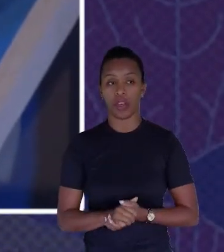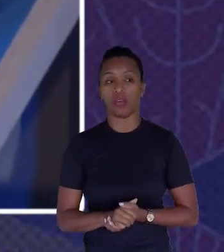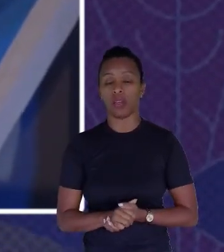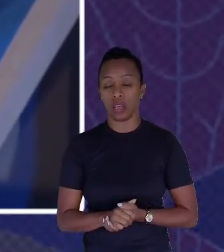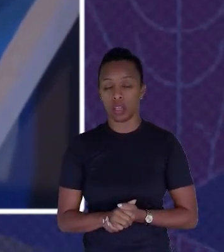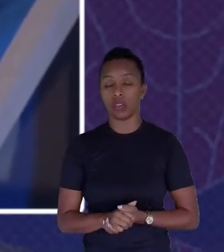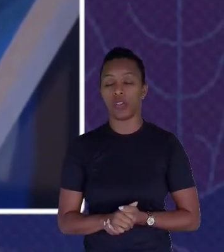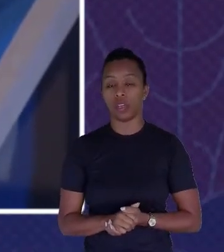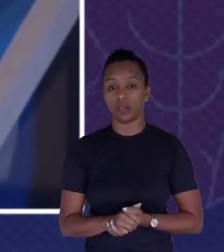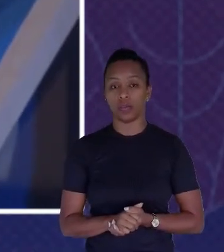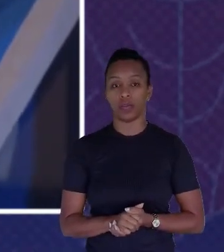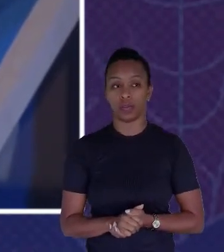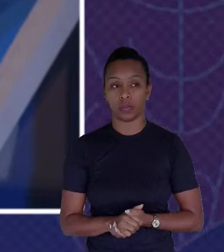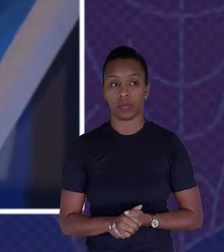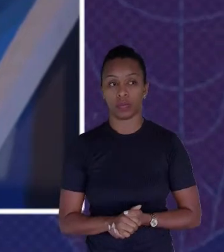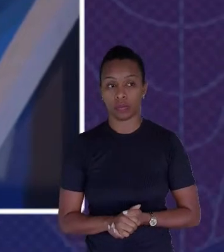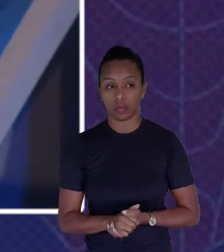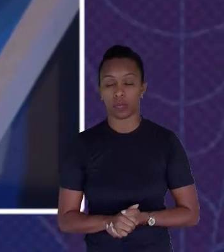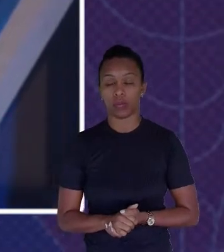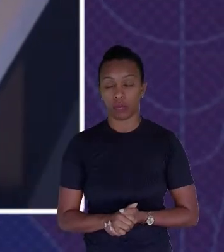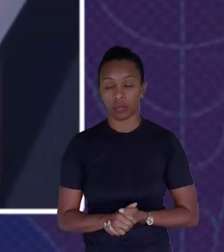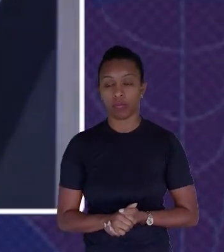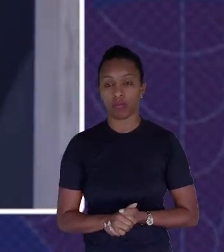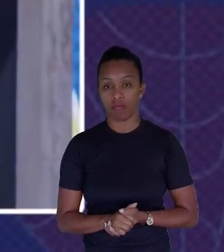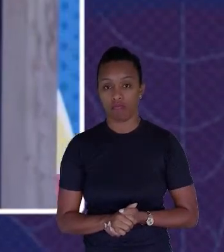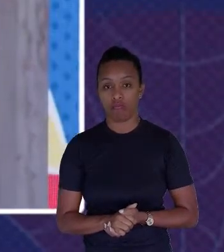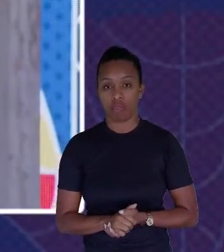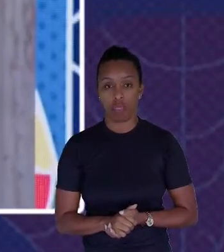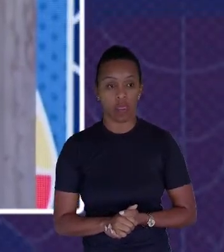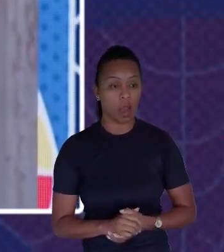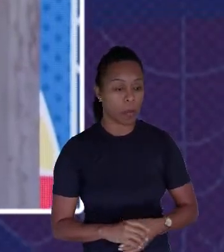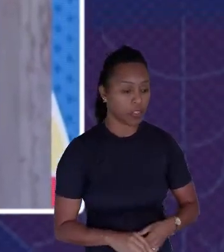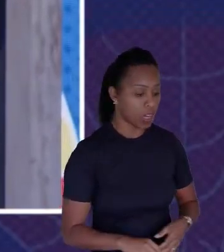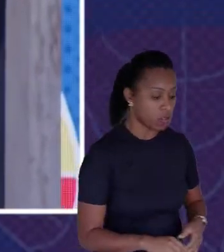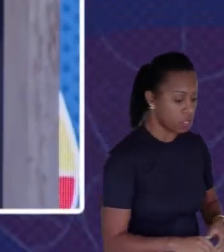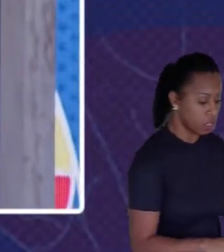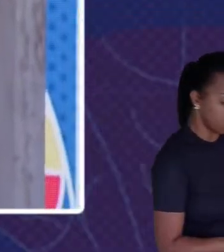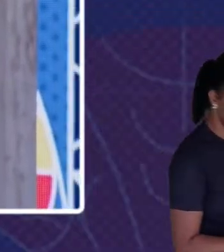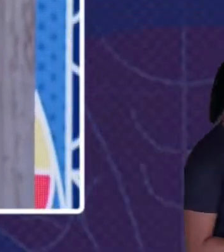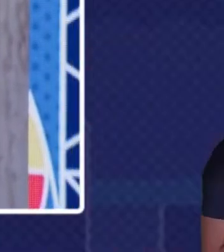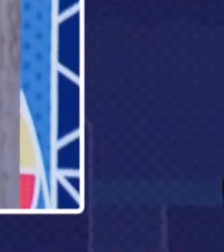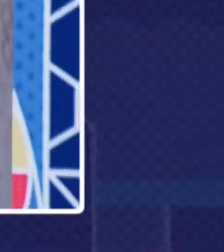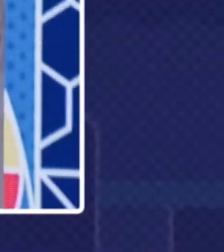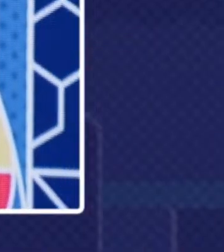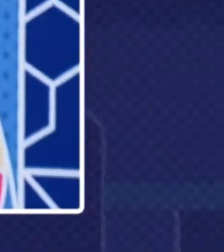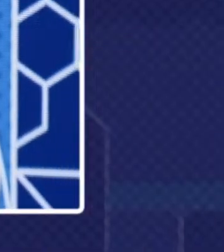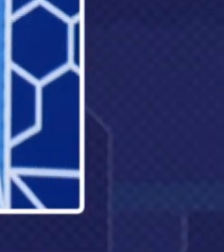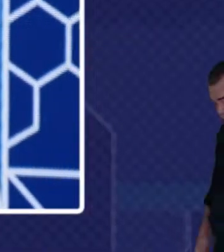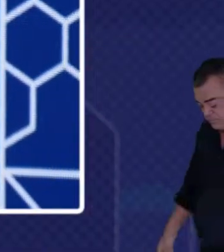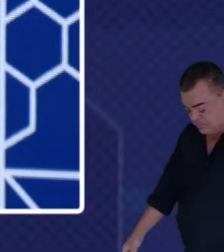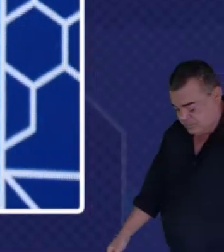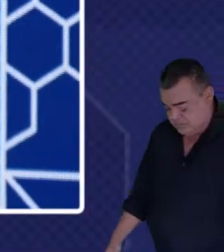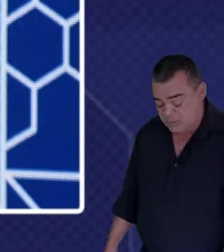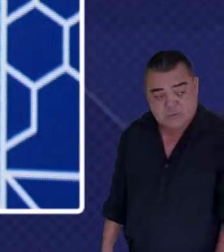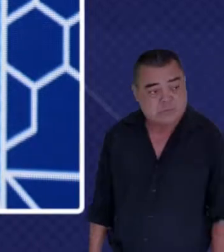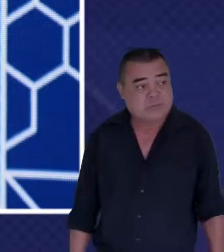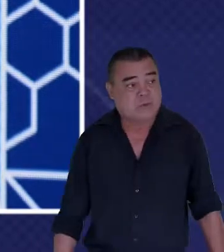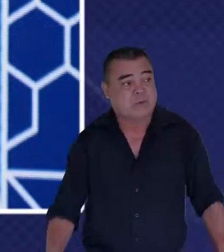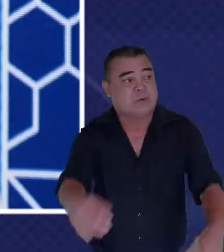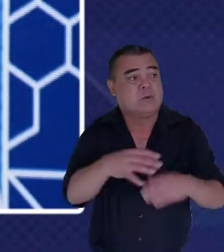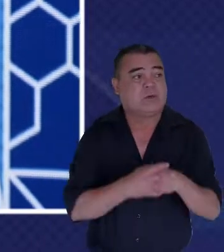de cores um Coreto que lembra Inclusive a Torre Eiffel e um um outro quadro que chama Ventania